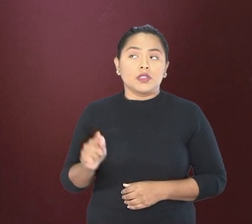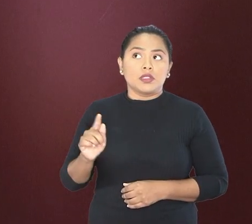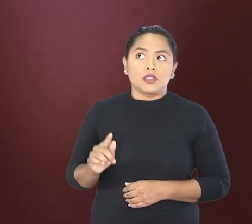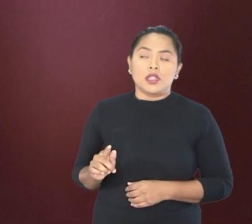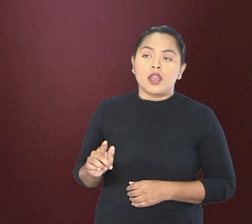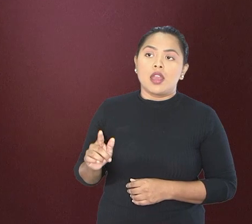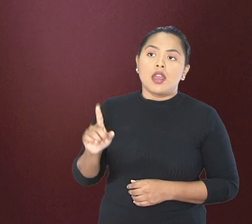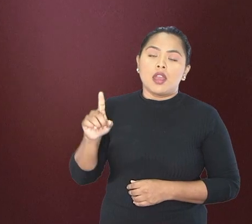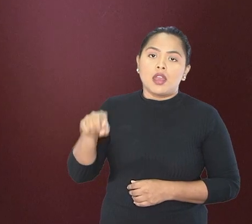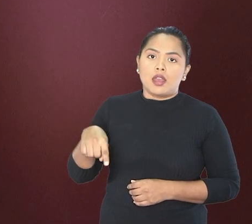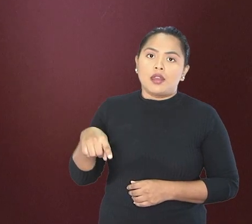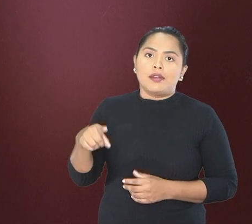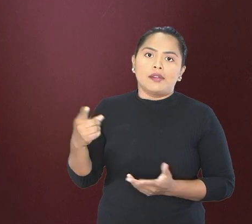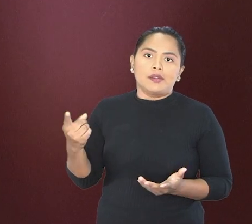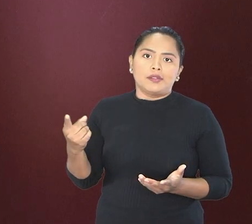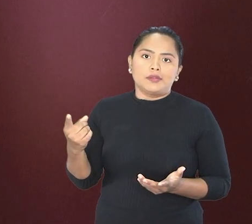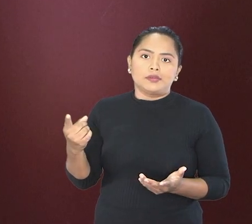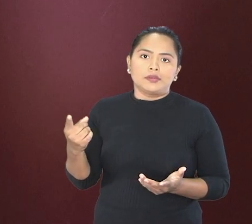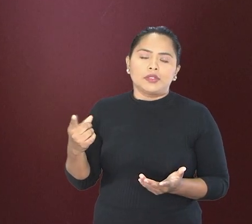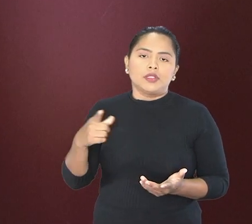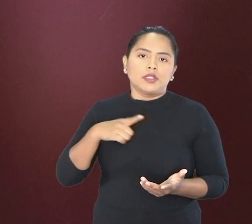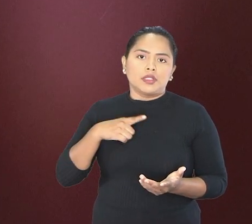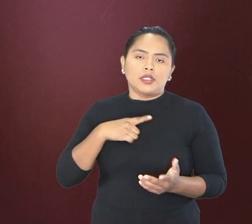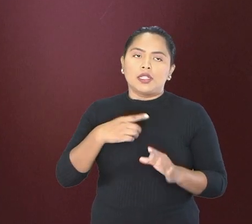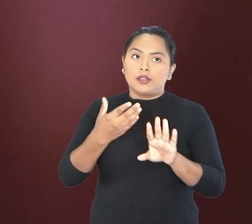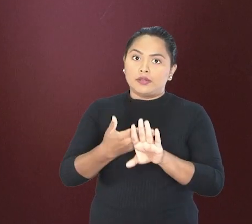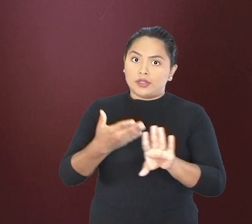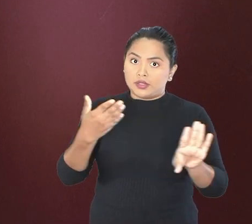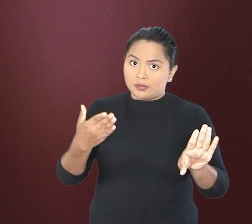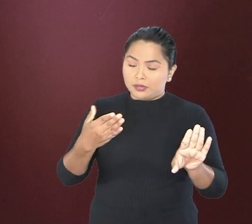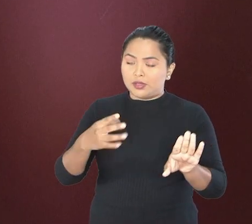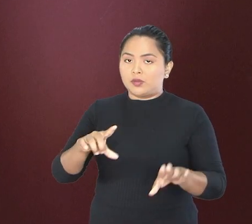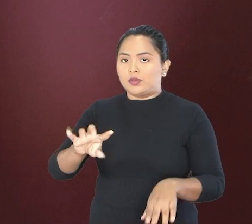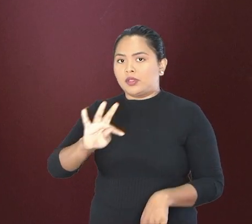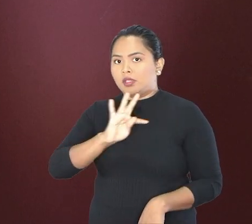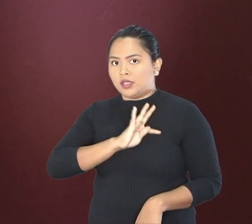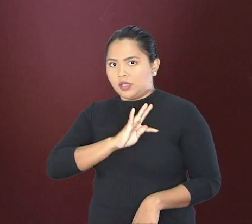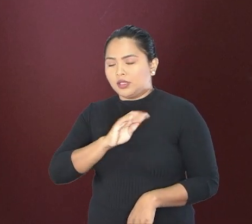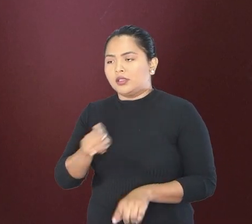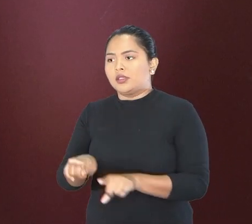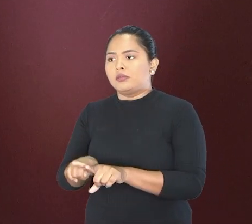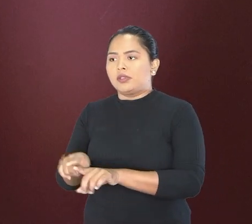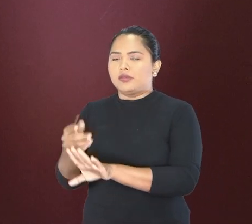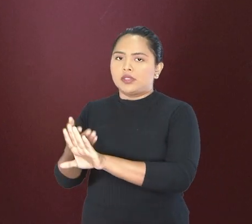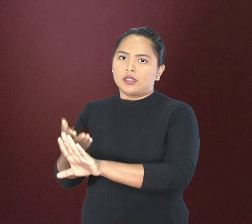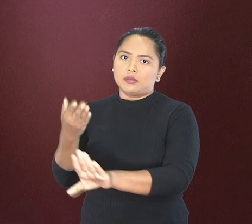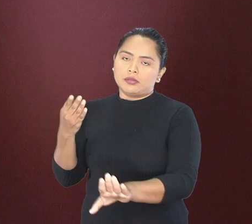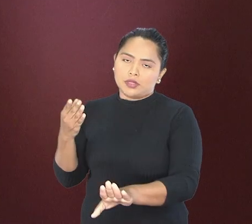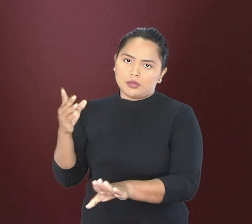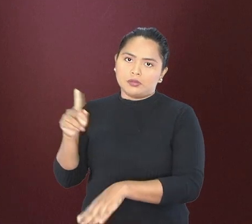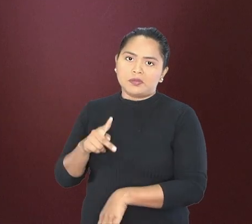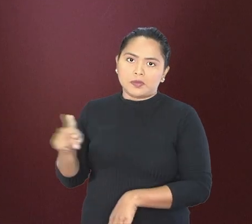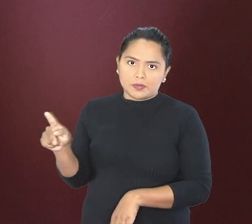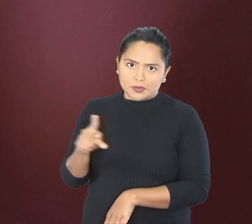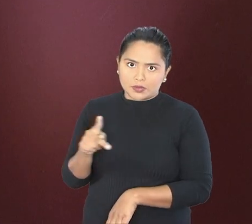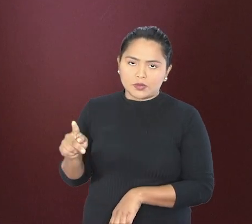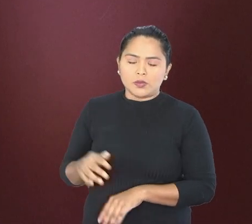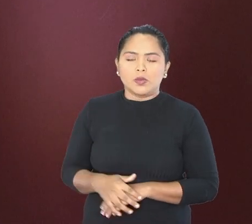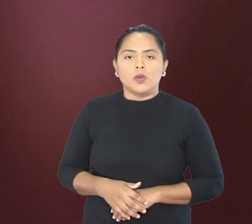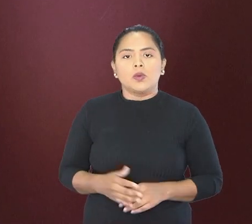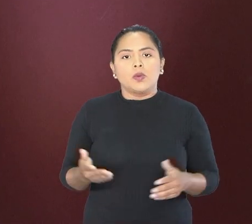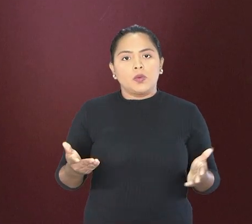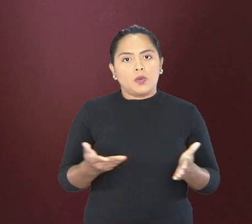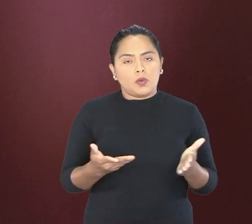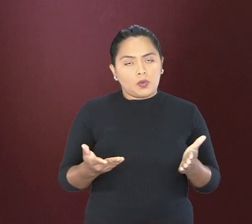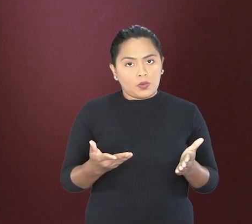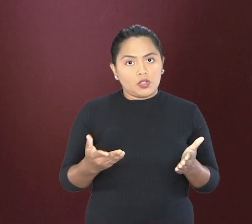Olha, de forma geral, esse procedimento está dividido em afastamentos para técnicos e afastamentos para docentes. Então, a CAPES